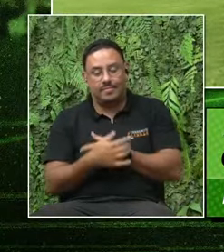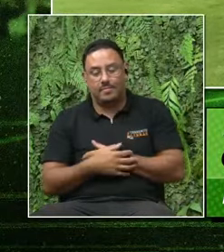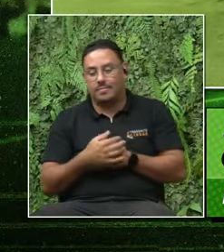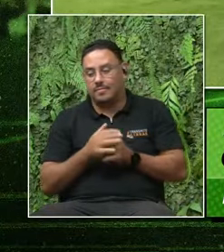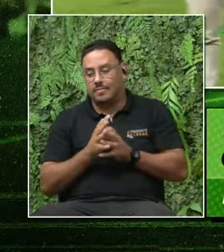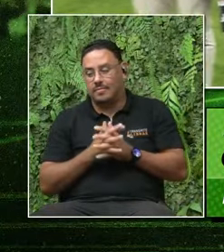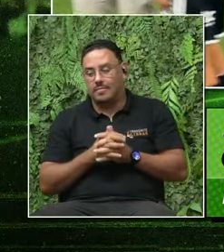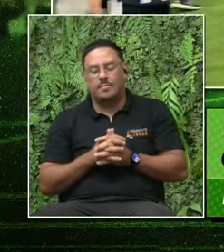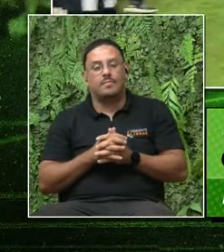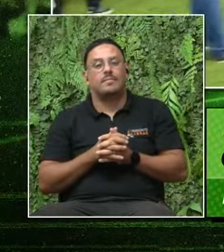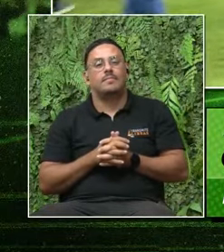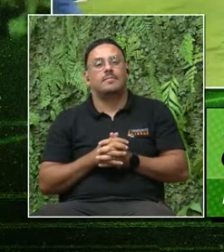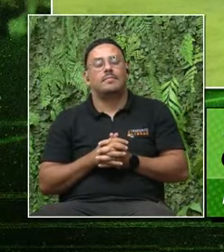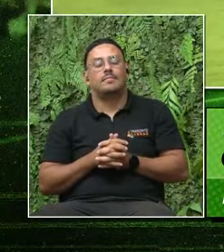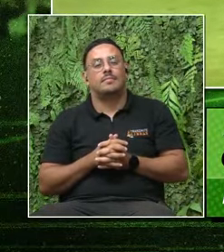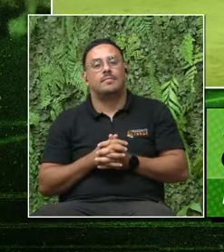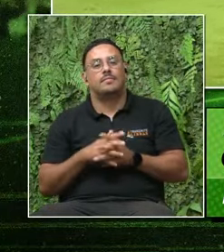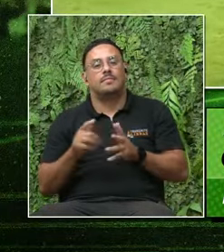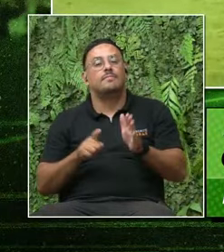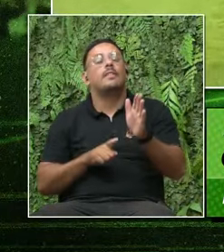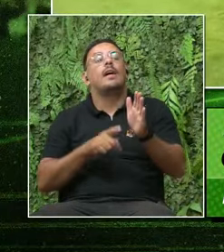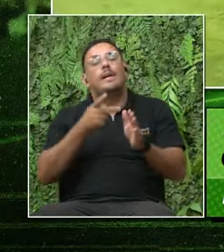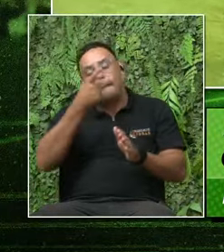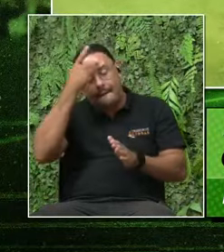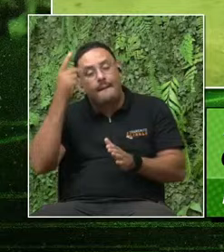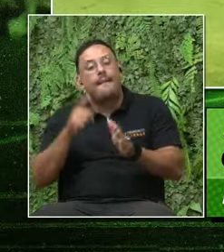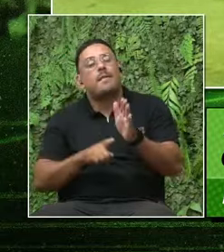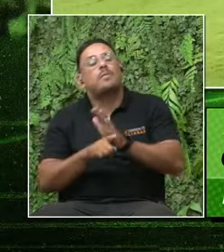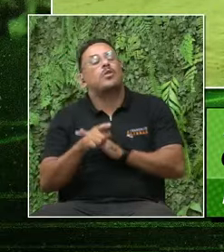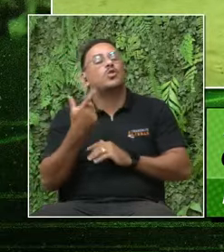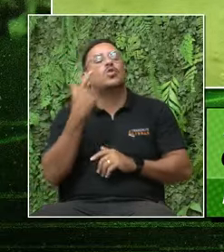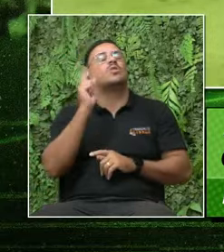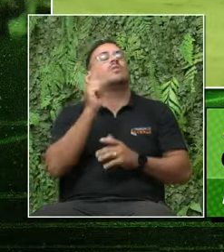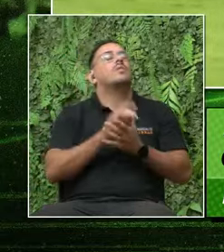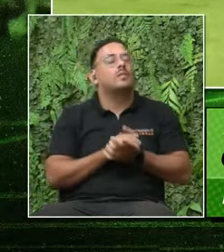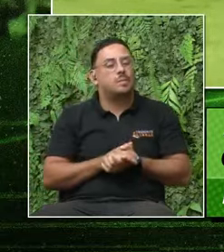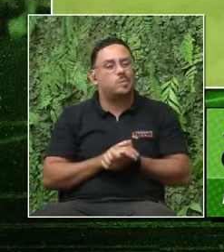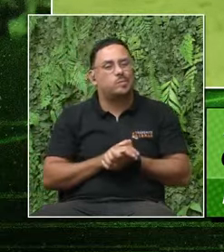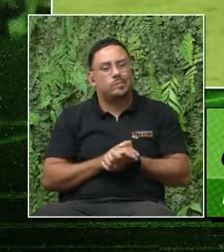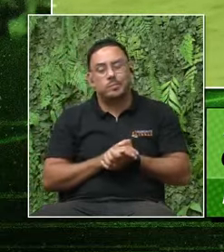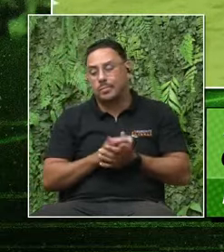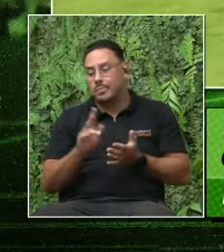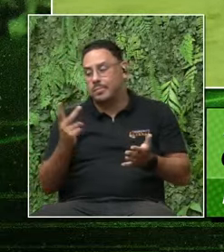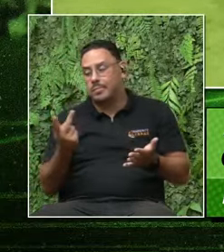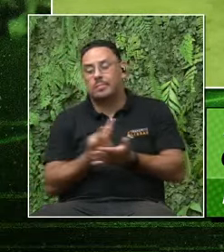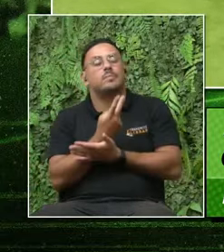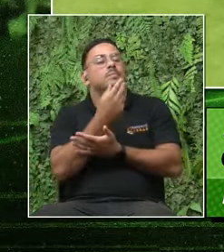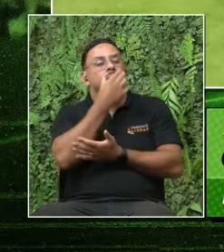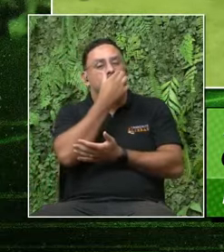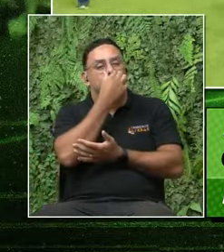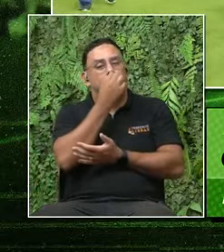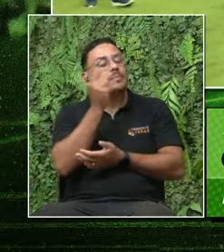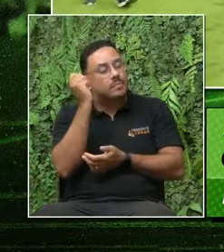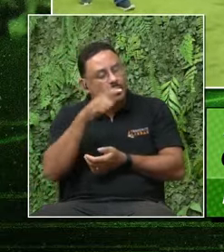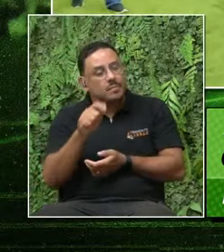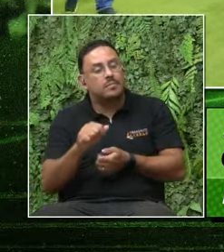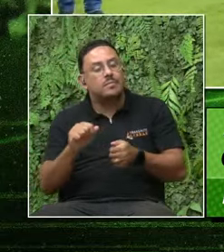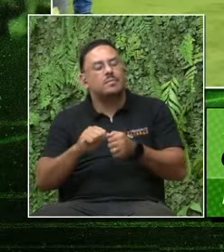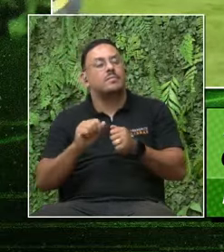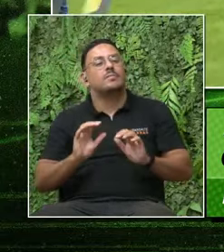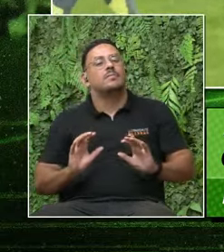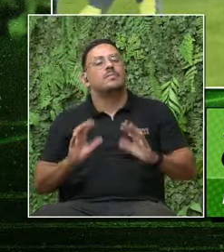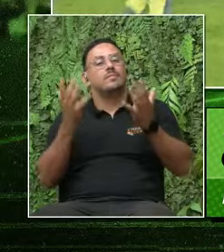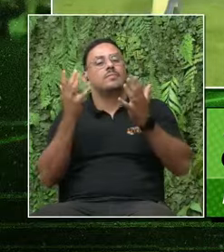bomba Ô bomba Ô bomba Pessoal pessoal falou aí que não ia dar não que que deu aí não pô não deu deu sim ó eles não fizeram festa